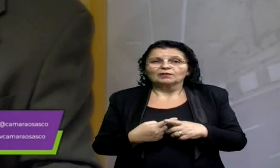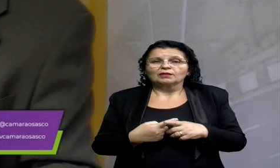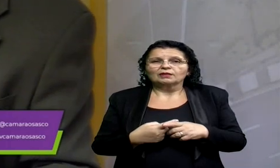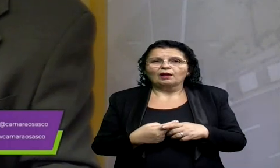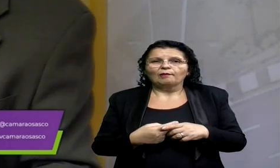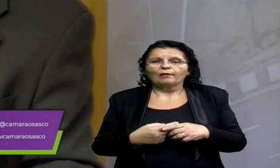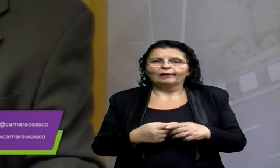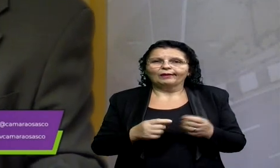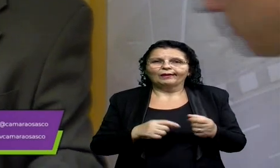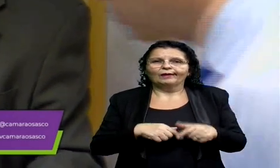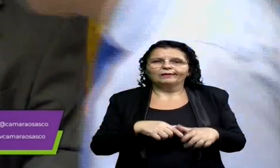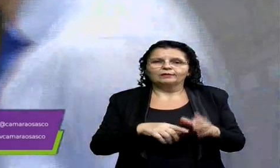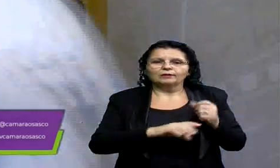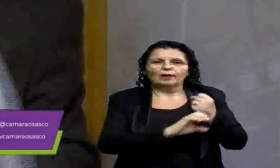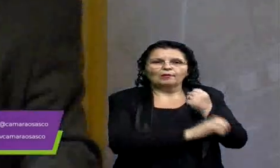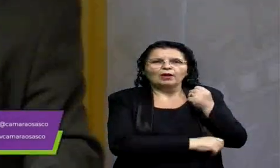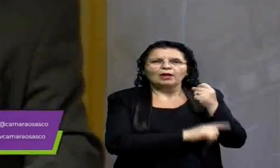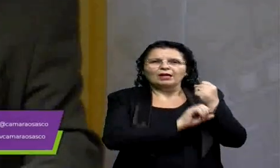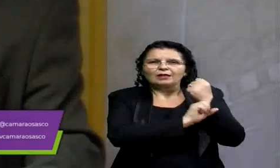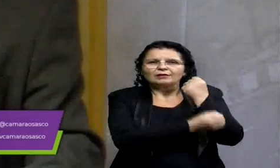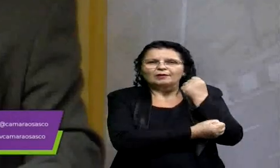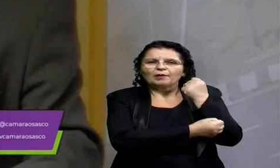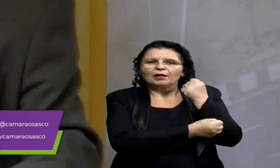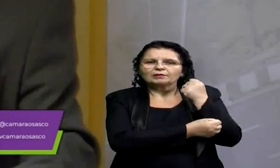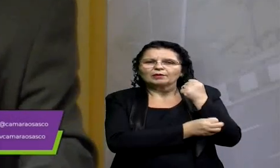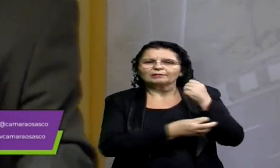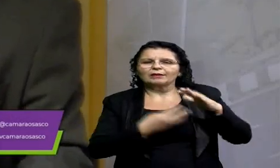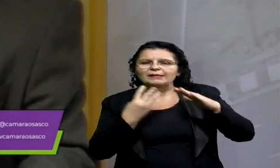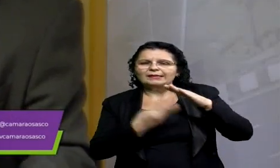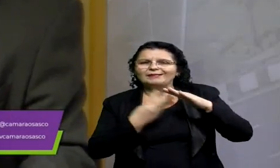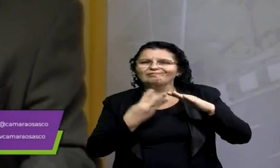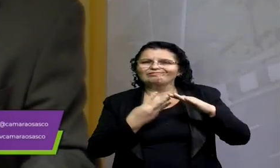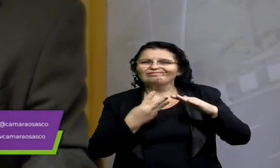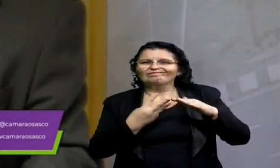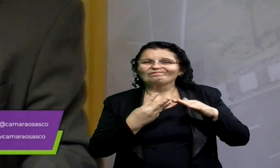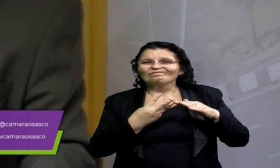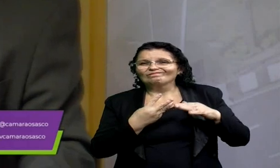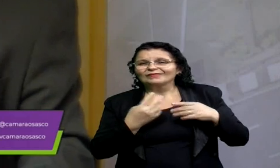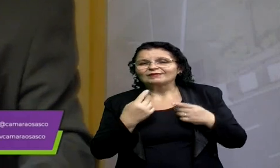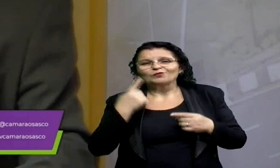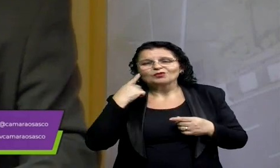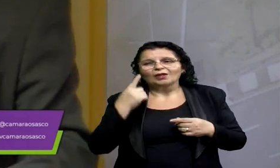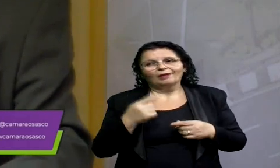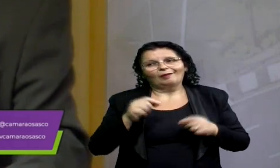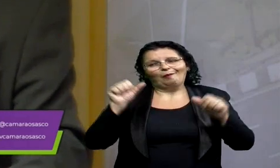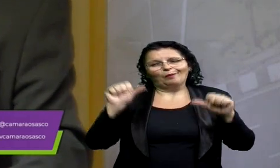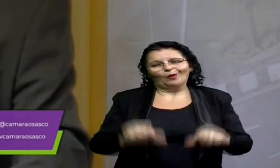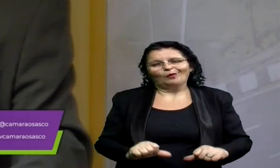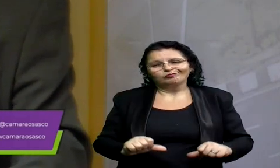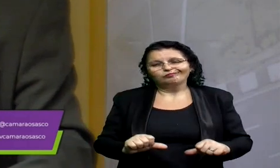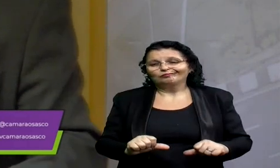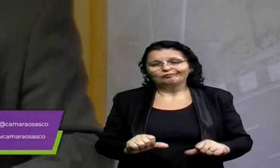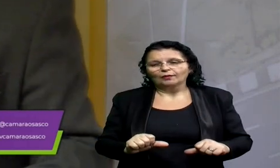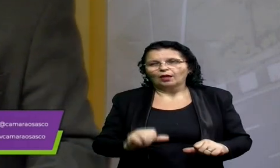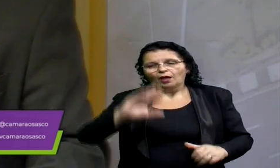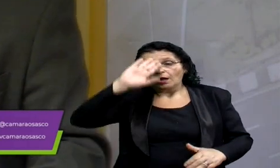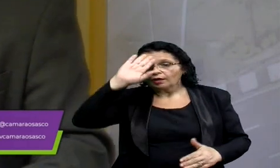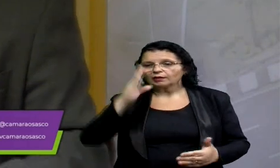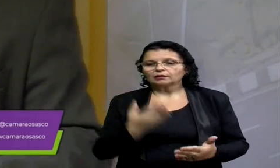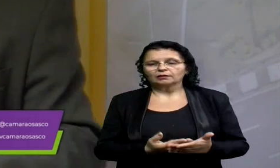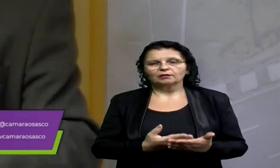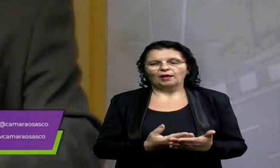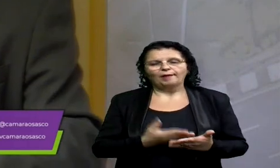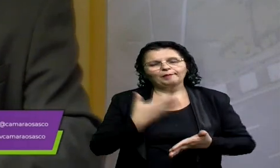privatização que tá a caminho né eu eu eu prefiro pensar que não pode ficar pior do que está então eu acredito que